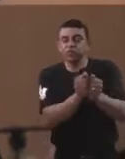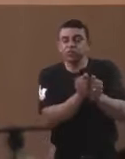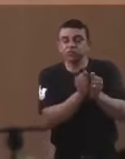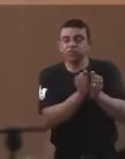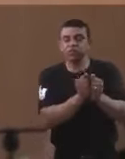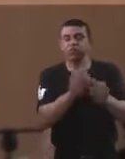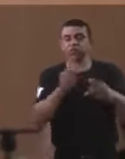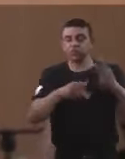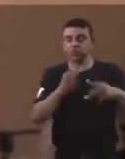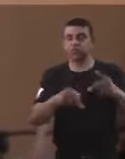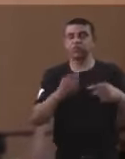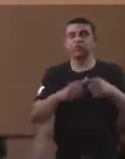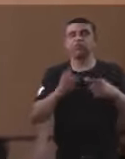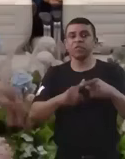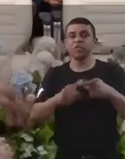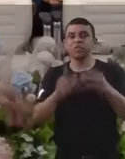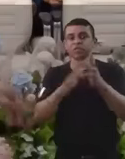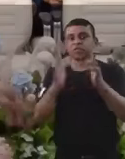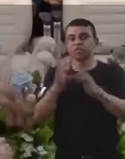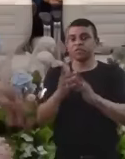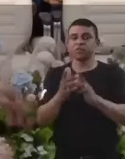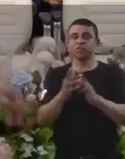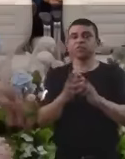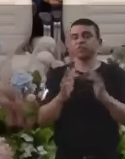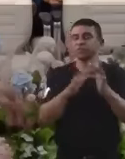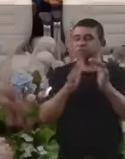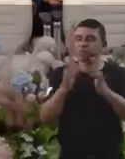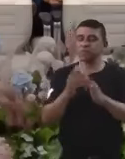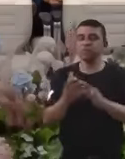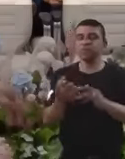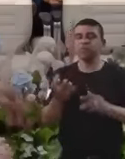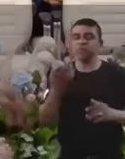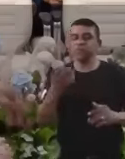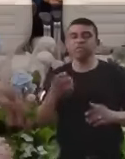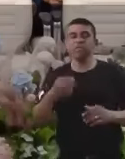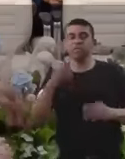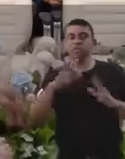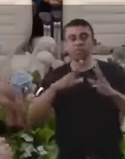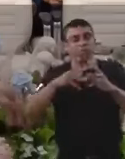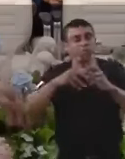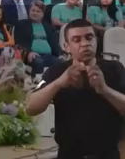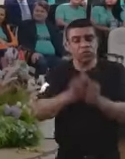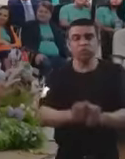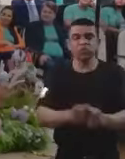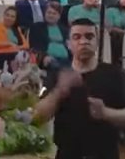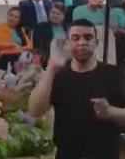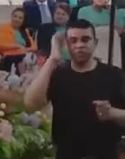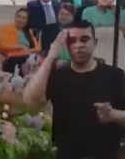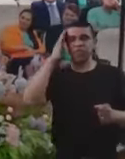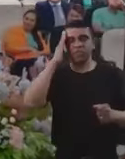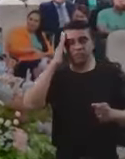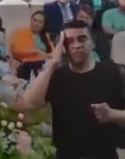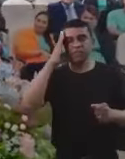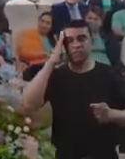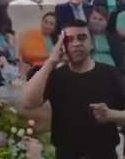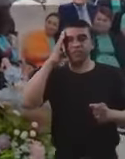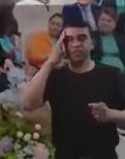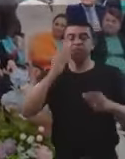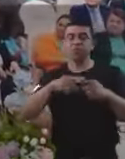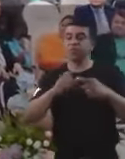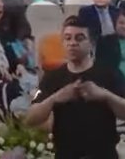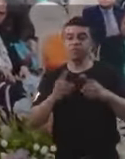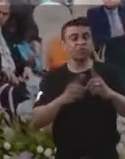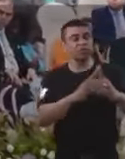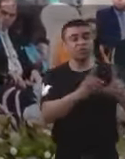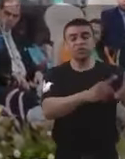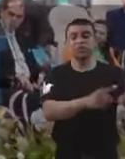for assunto aos céus? Isso faz com que a responsabilidade deles aumente, porque Jesus não dá